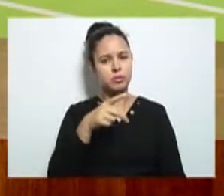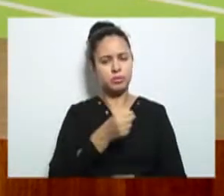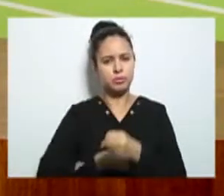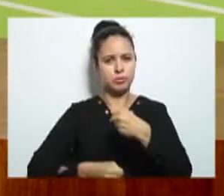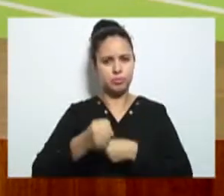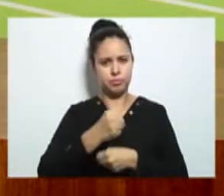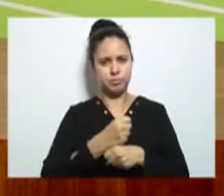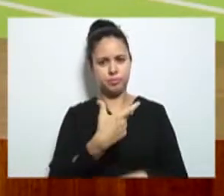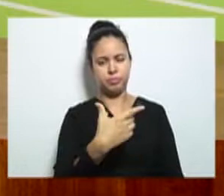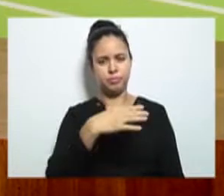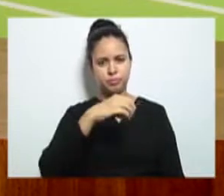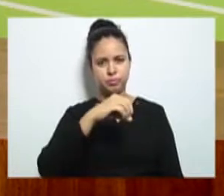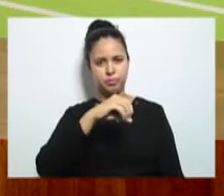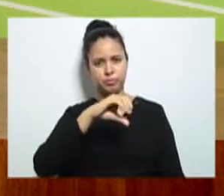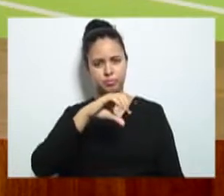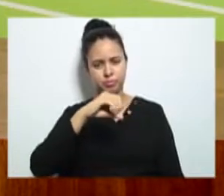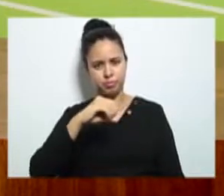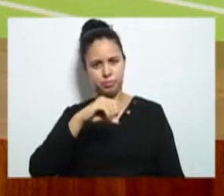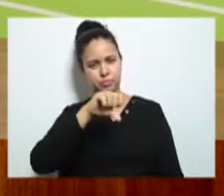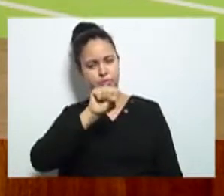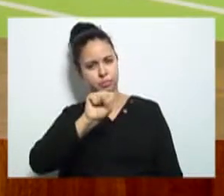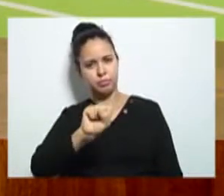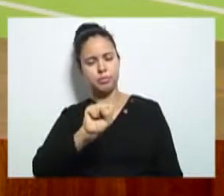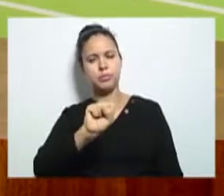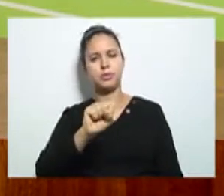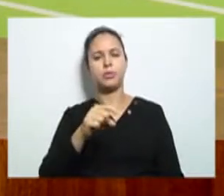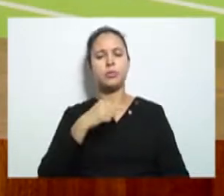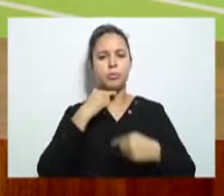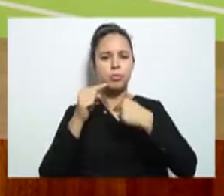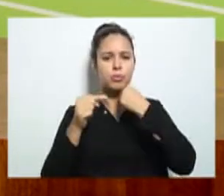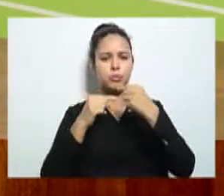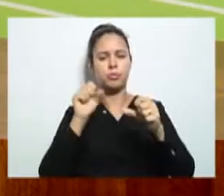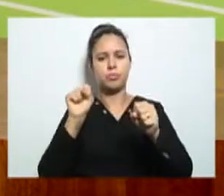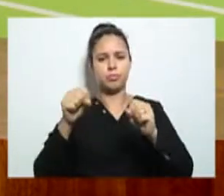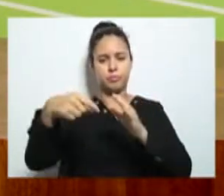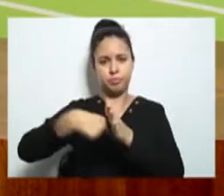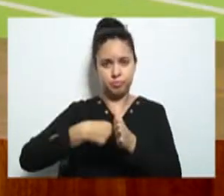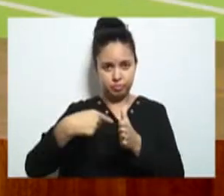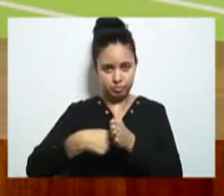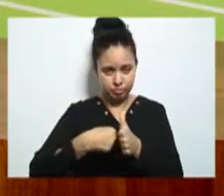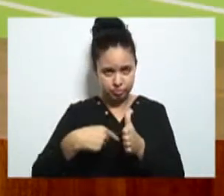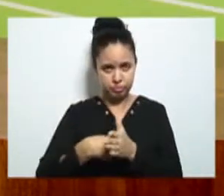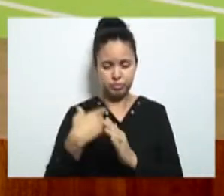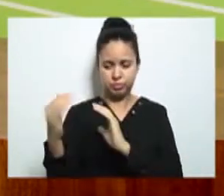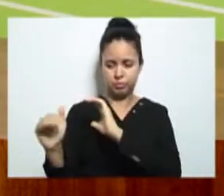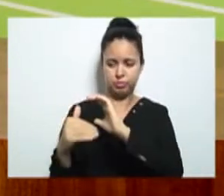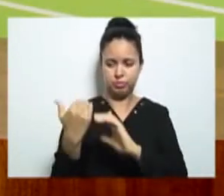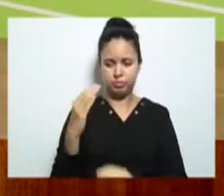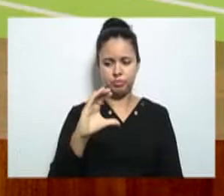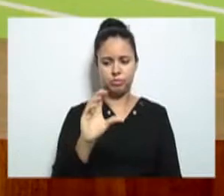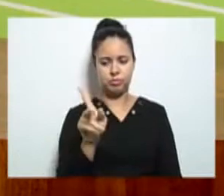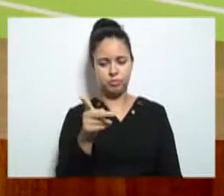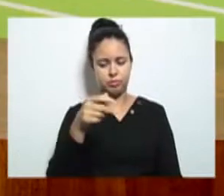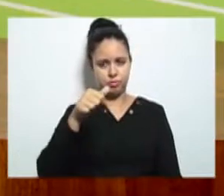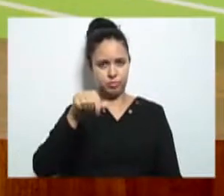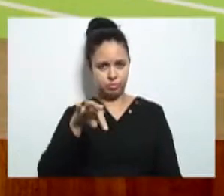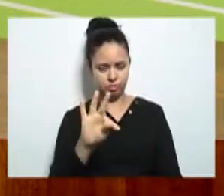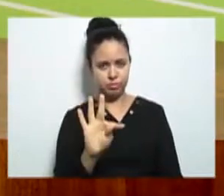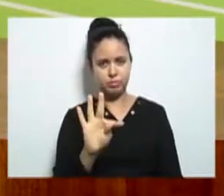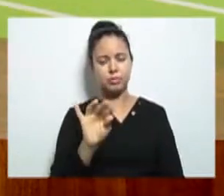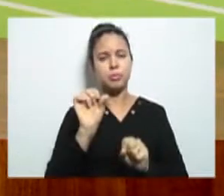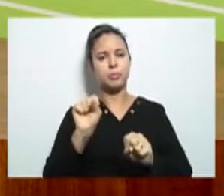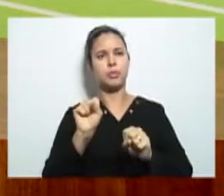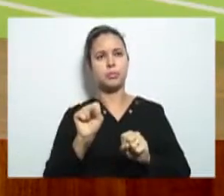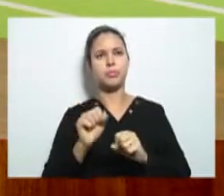né? E aí, estamos aqui para auxiliar vocês e tirarem todas as dúvidas. E aproveitando, mandem as dúvidas de vocês pelo chat já. Vamos acompanhando com a